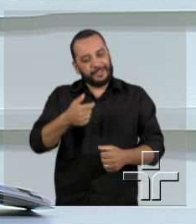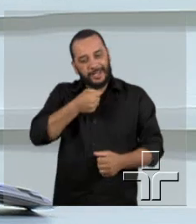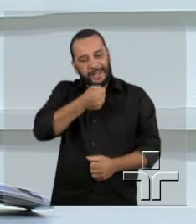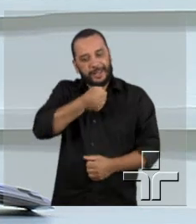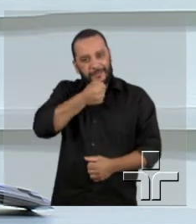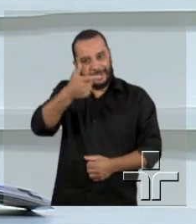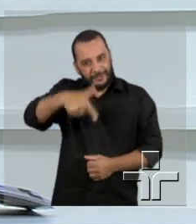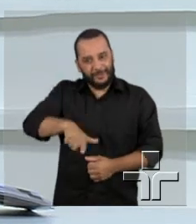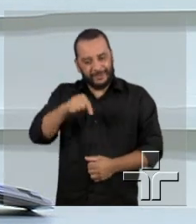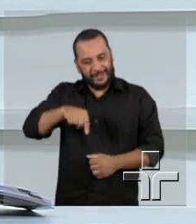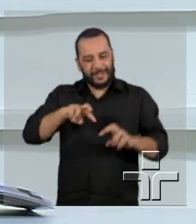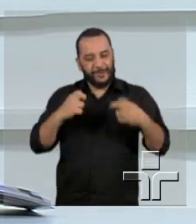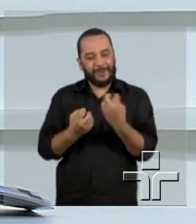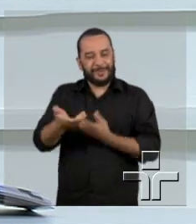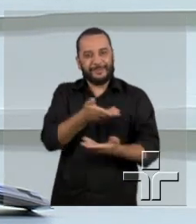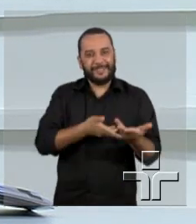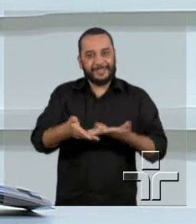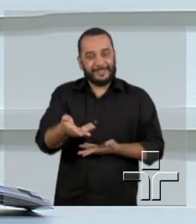Então,